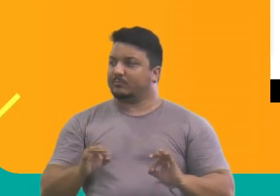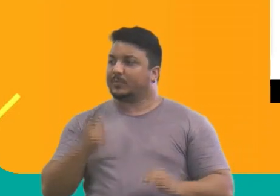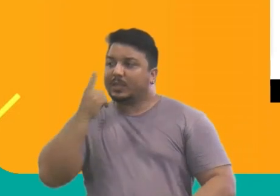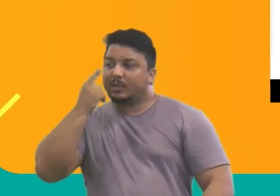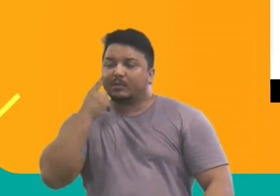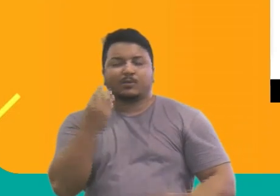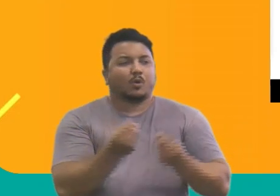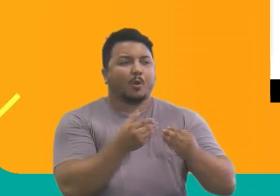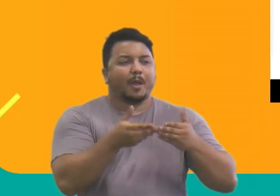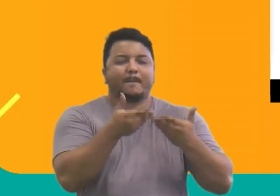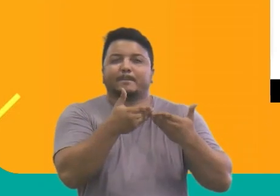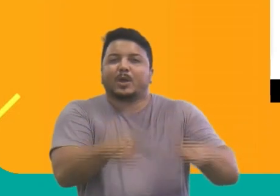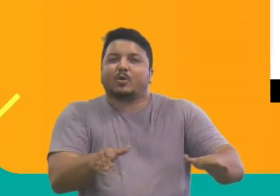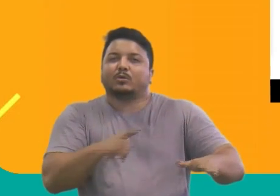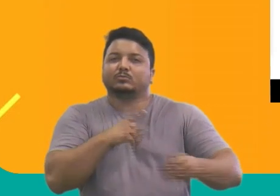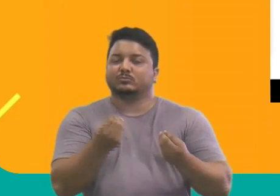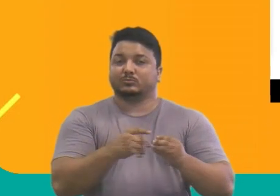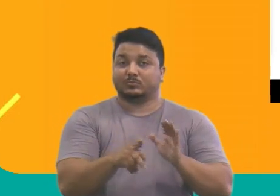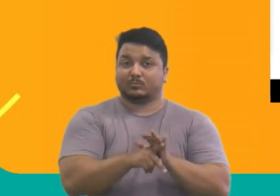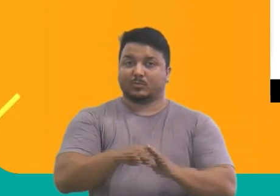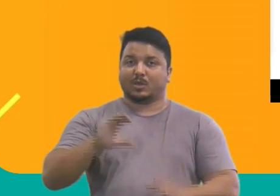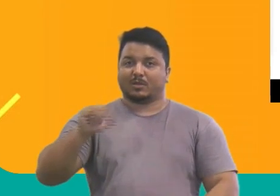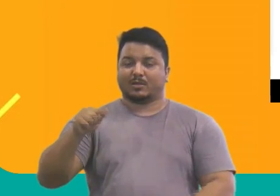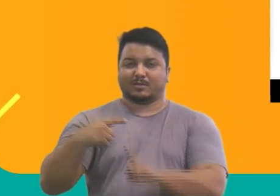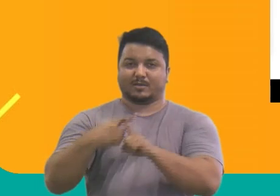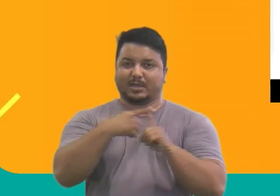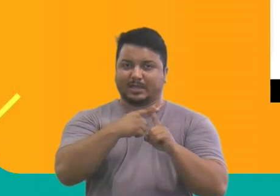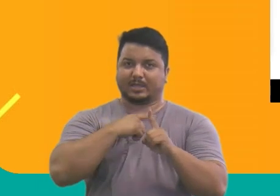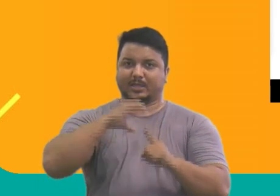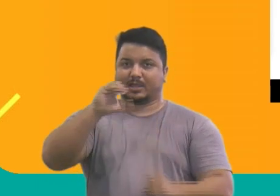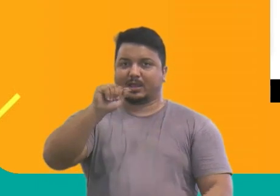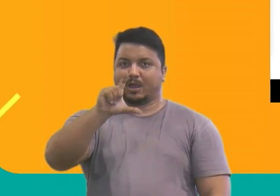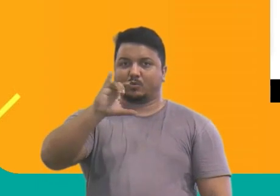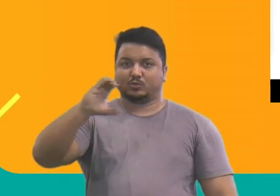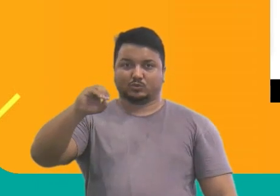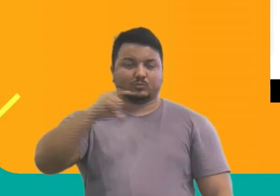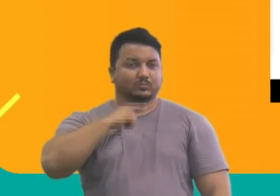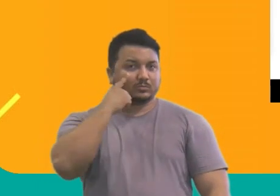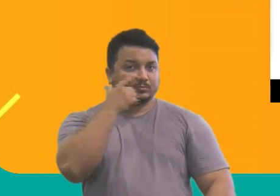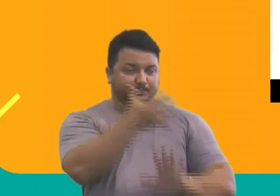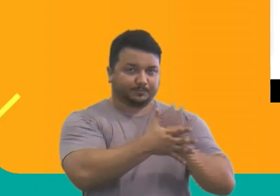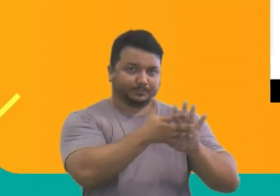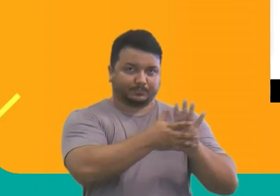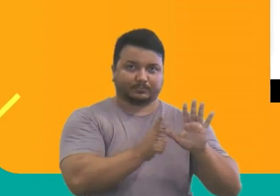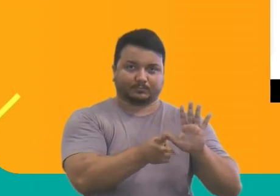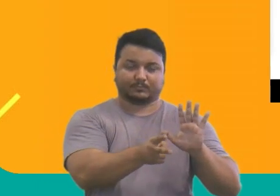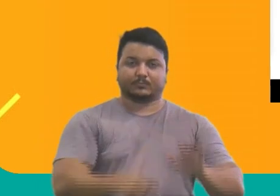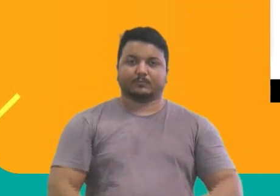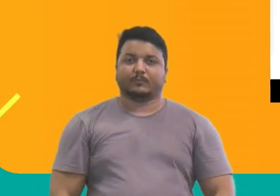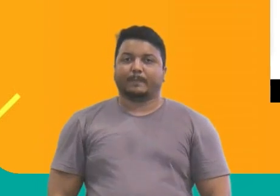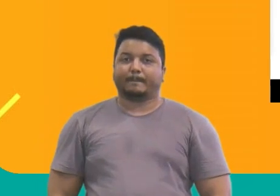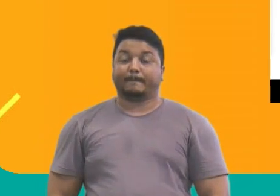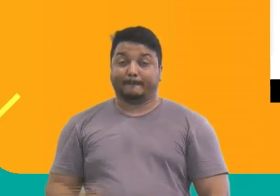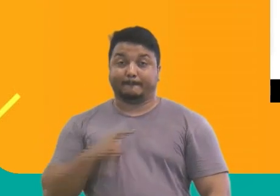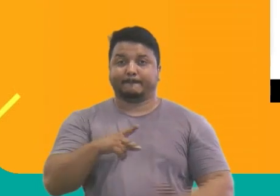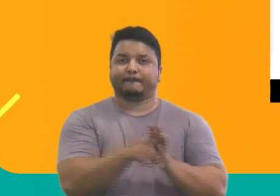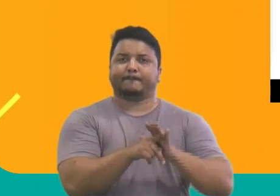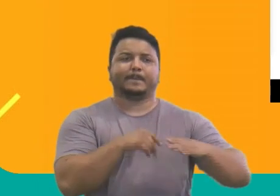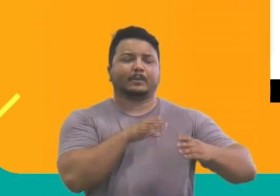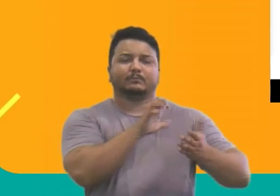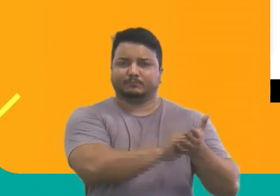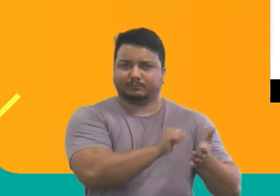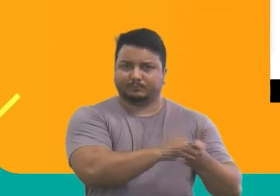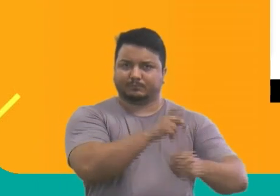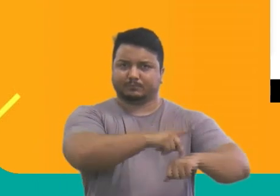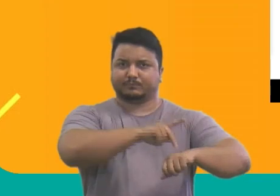de acidez com o carbonato de cálcio, tá? Continuando o texto. O calcário obtido pela moagem da rocha calcária, sendo